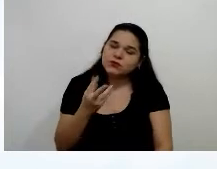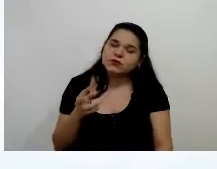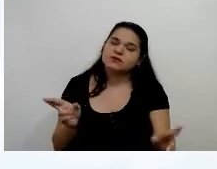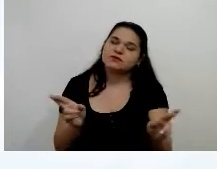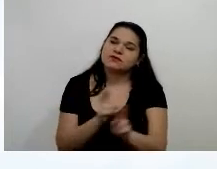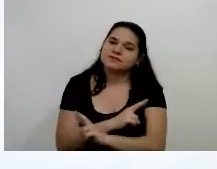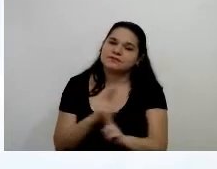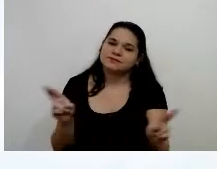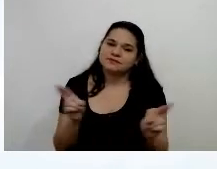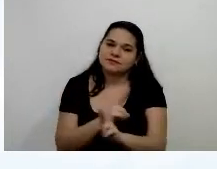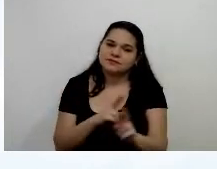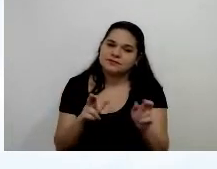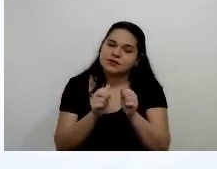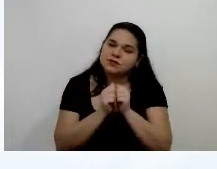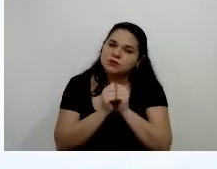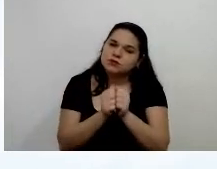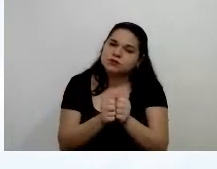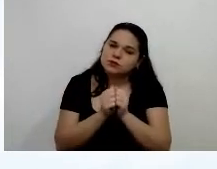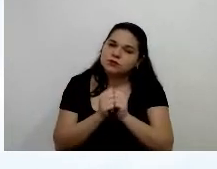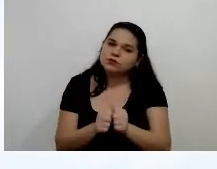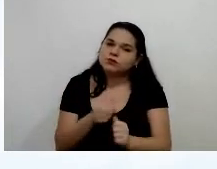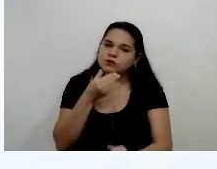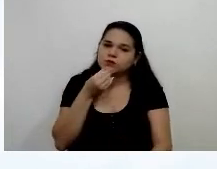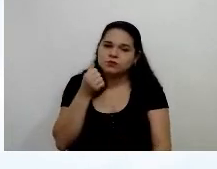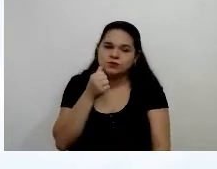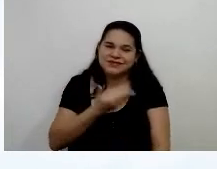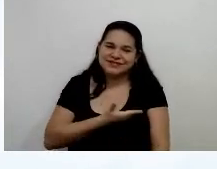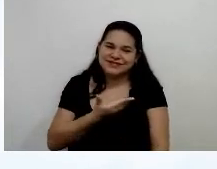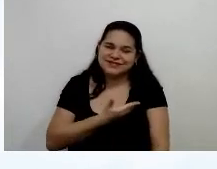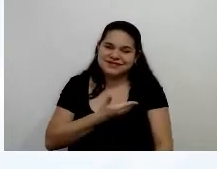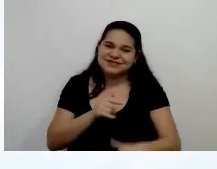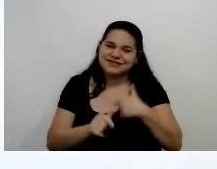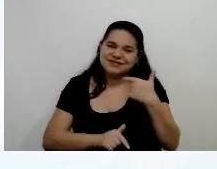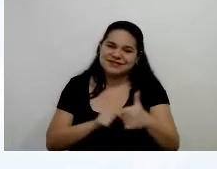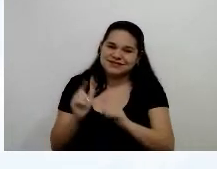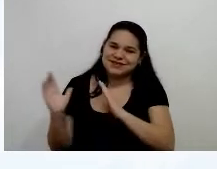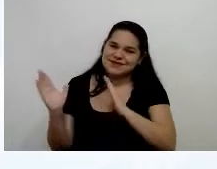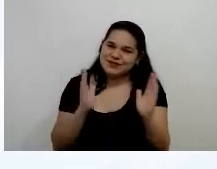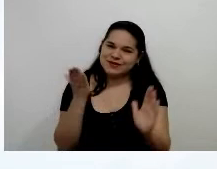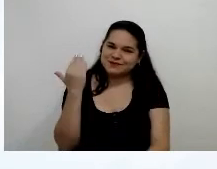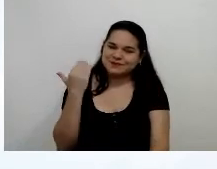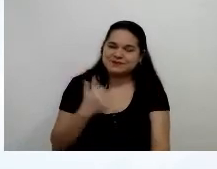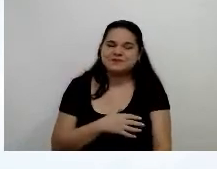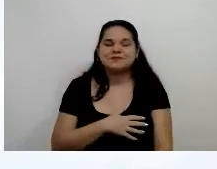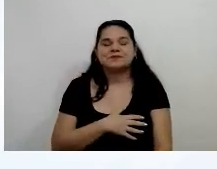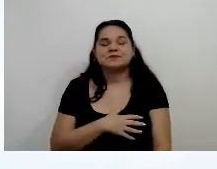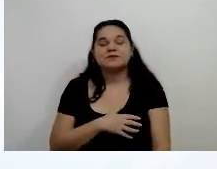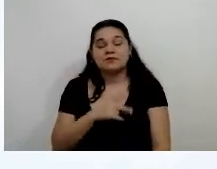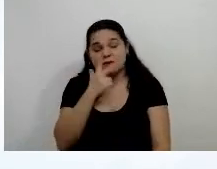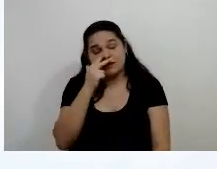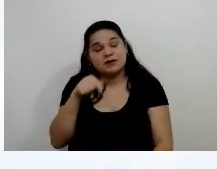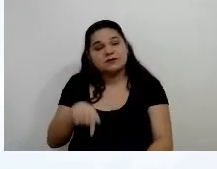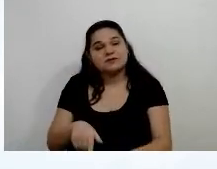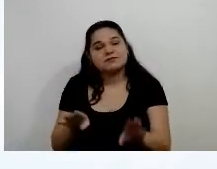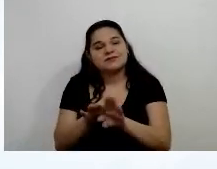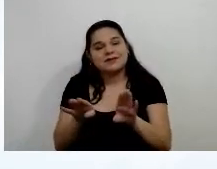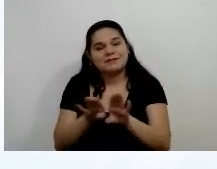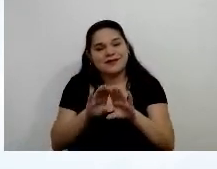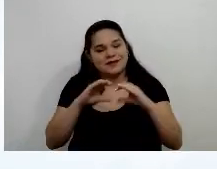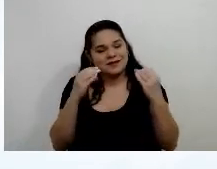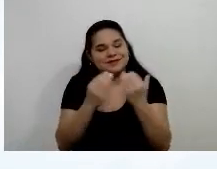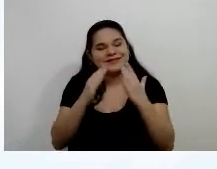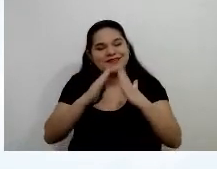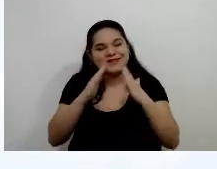relação junto com os companheiros daquela época. E acho que também essa casa hoje vai ter o